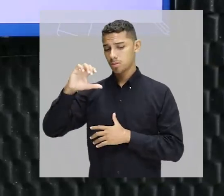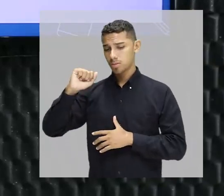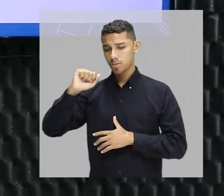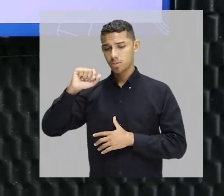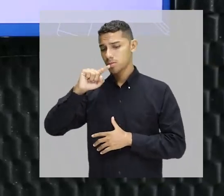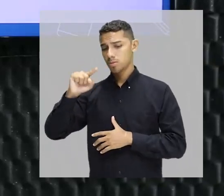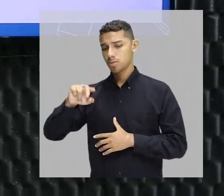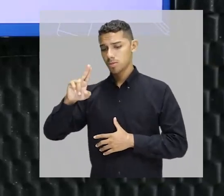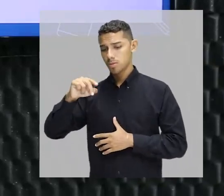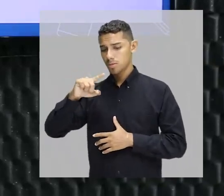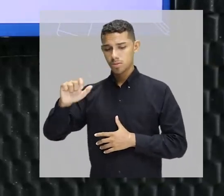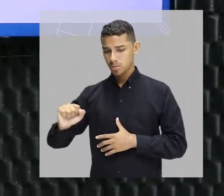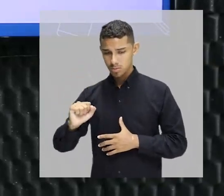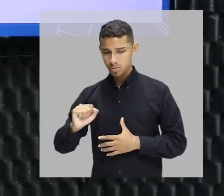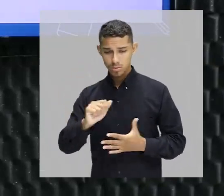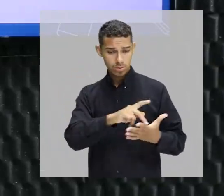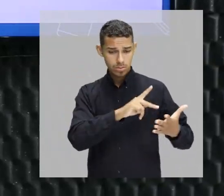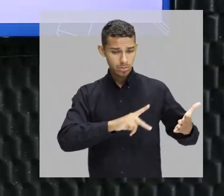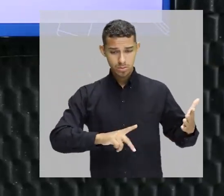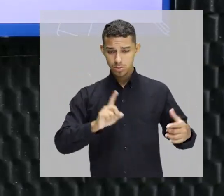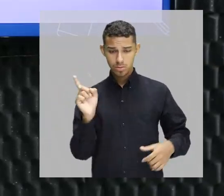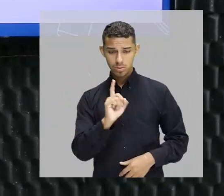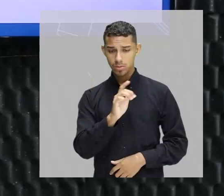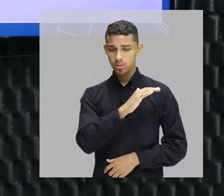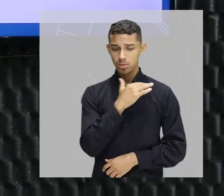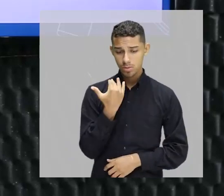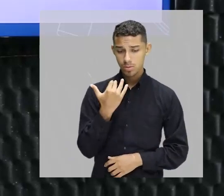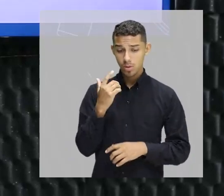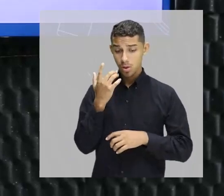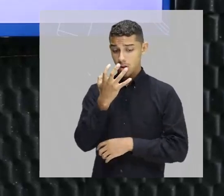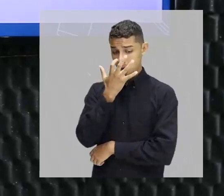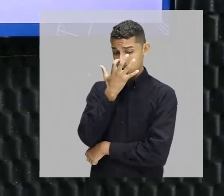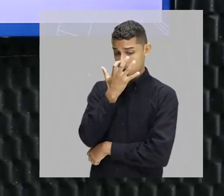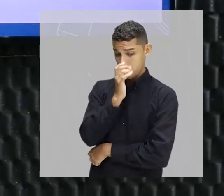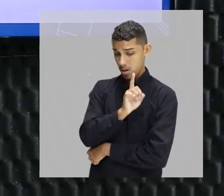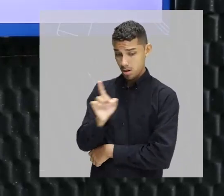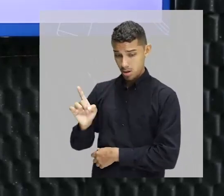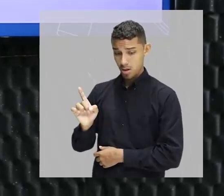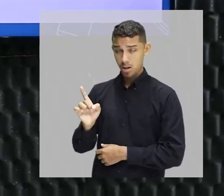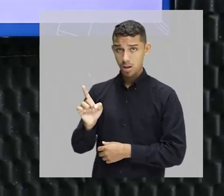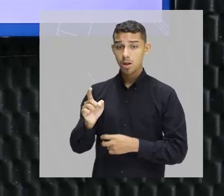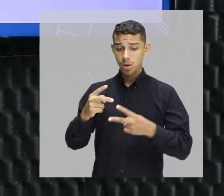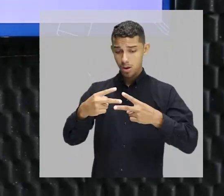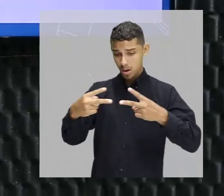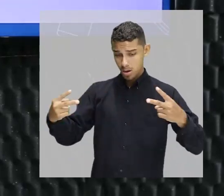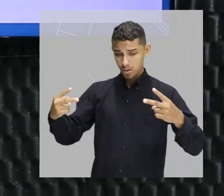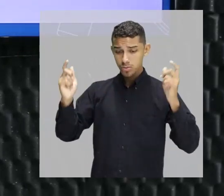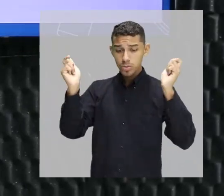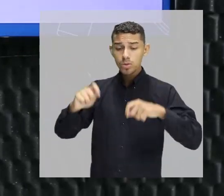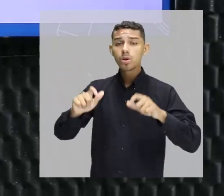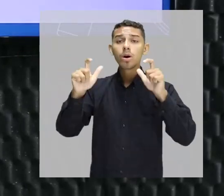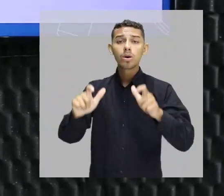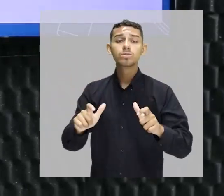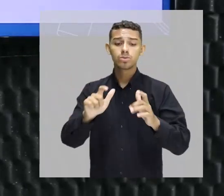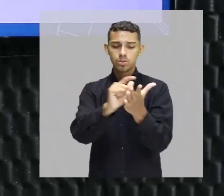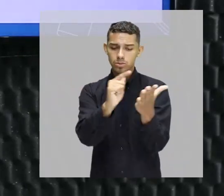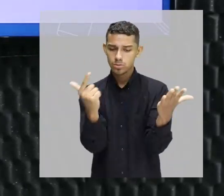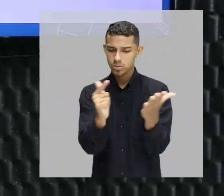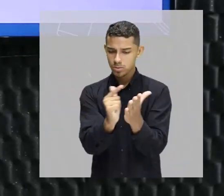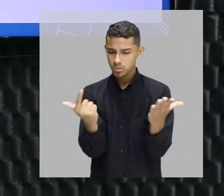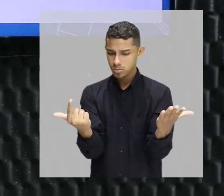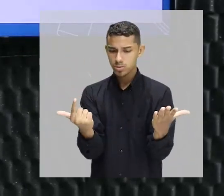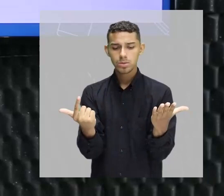Nunca esqueça de observar a fonte, de onde esse texto foi tirado. Se é uma música, se foi retirado de um jornal, de uma